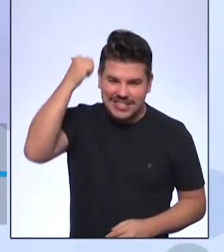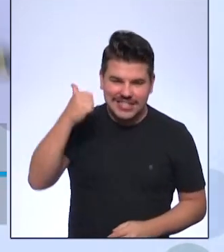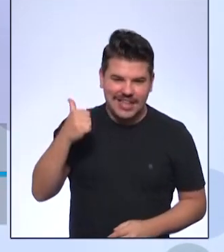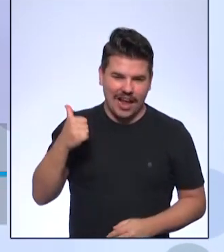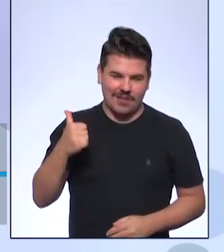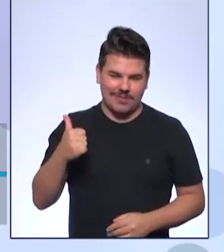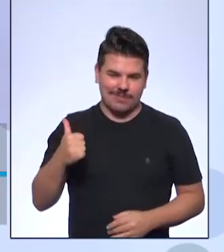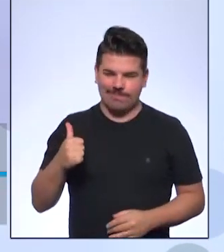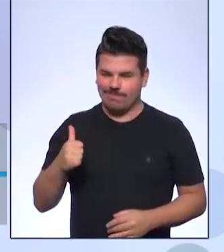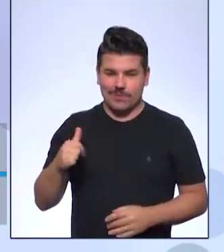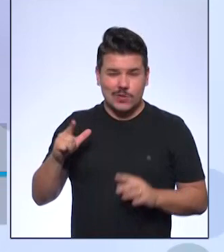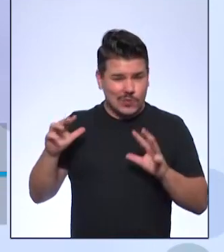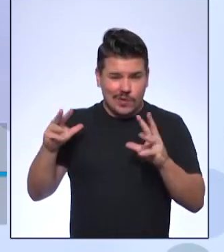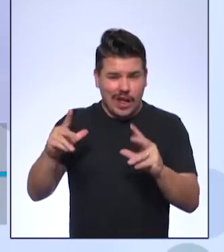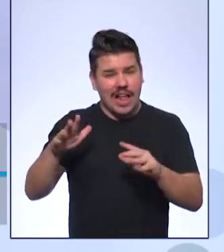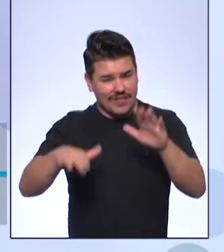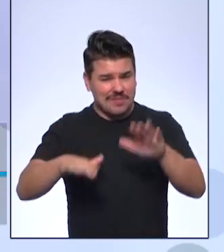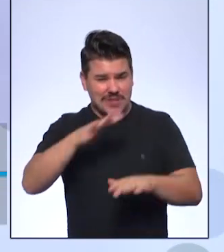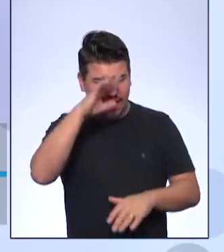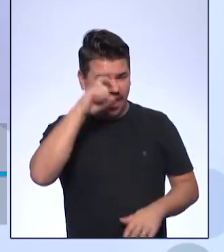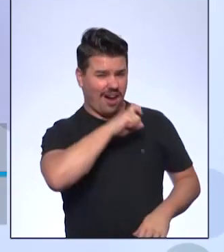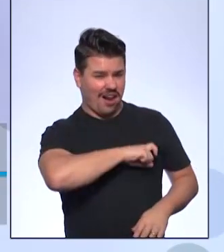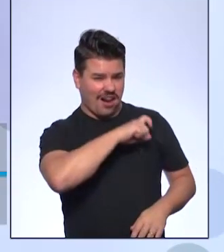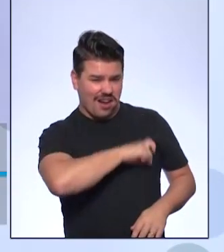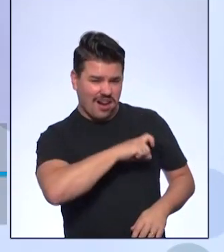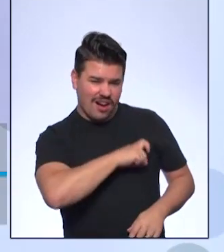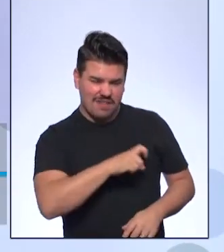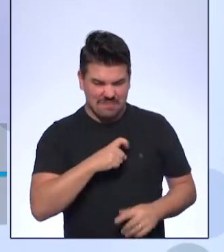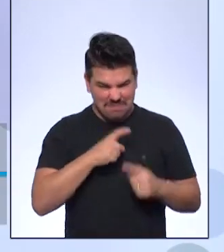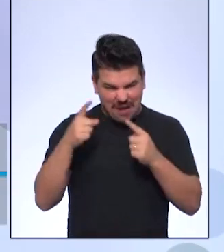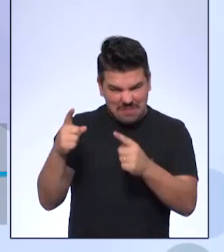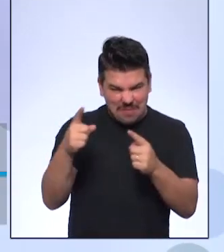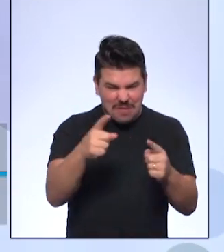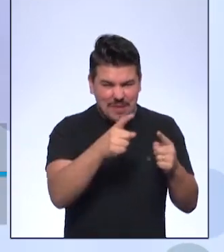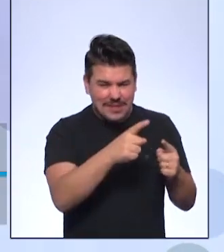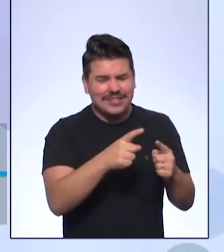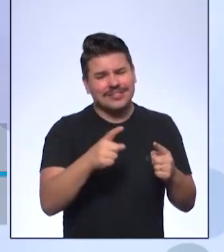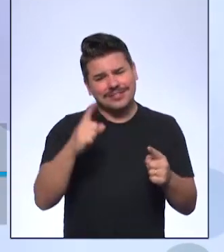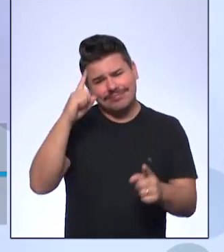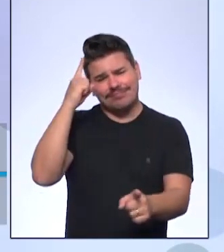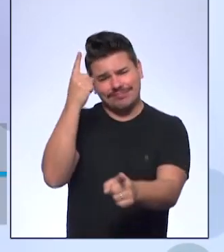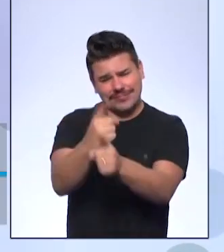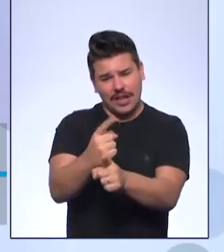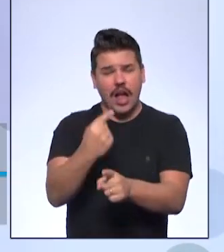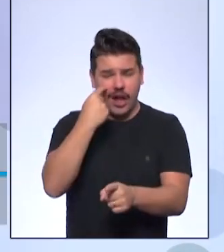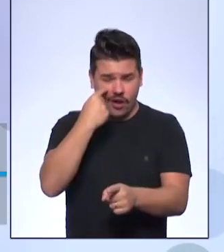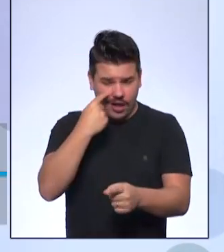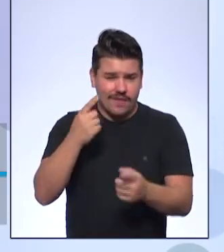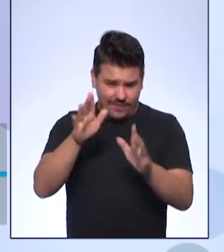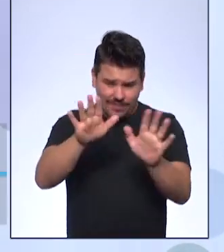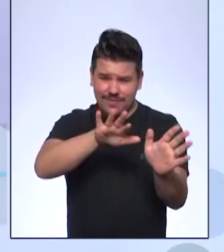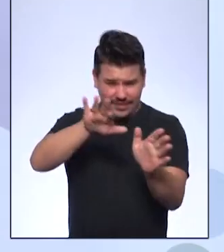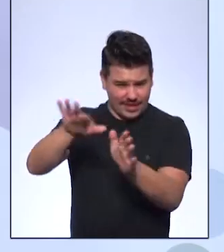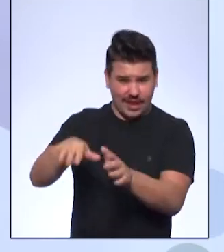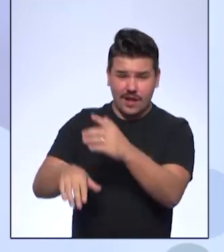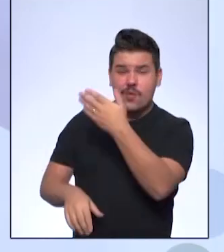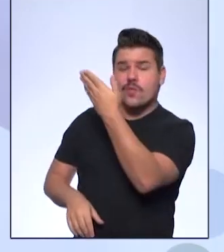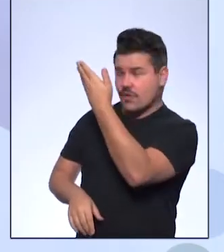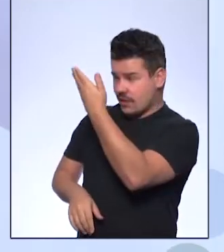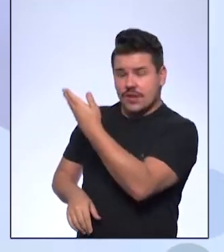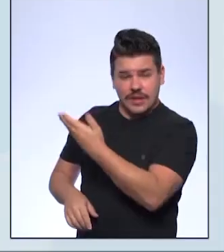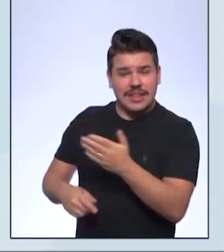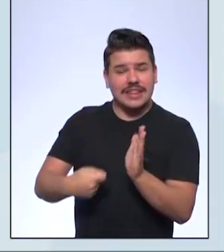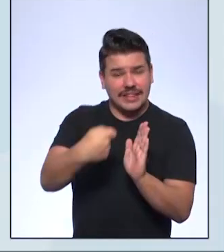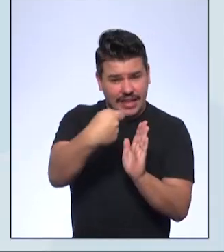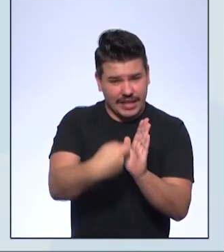às vezes para coisas que não fazem diferença, mas é importante que a gente saiba disso. Então, vai aparecer aí um textão para vocês. Isso aí, na verdade, é para vocês,